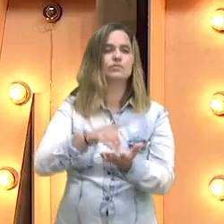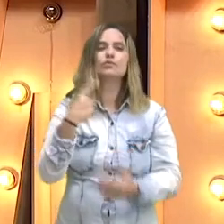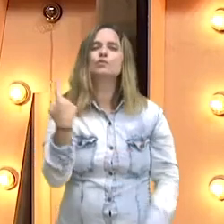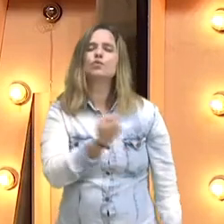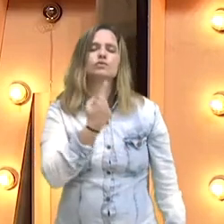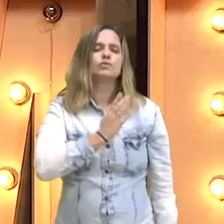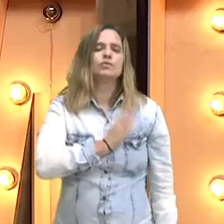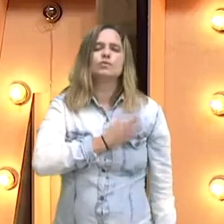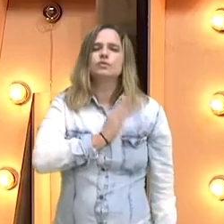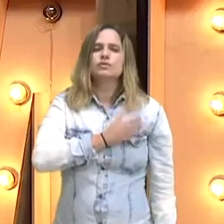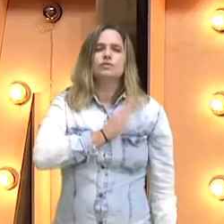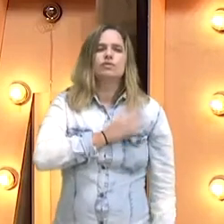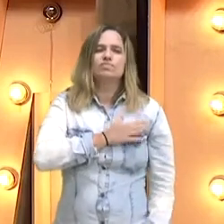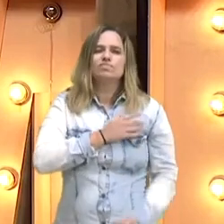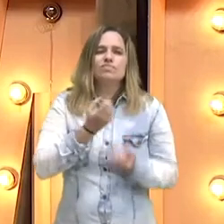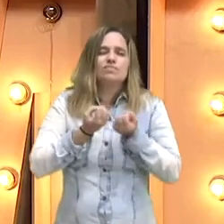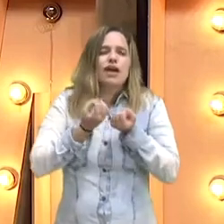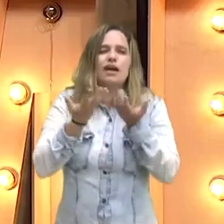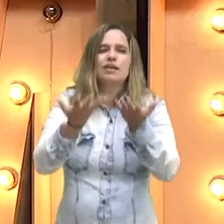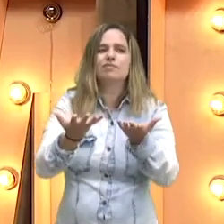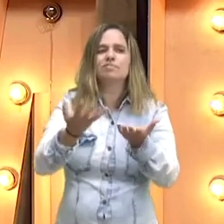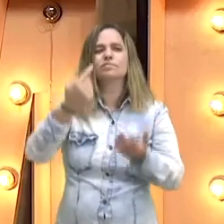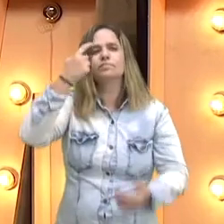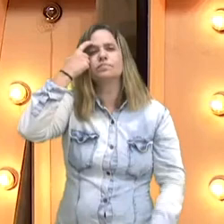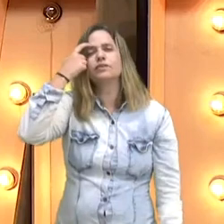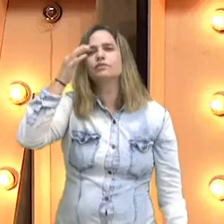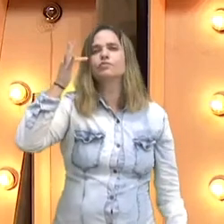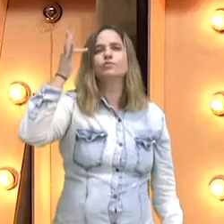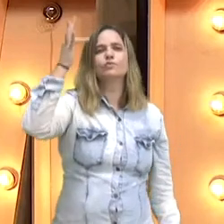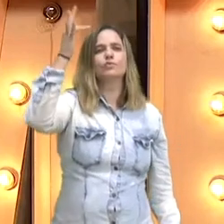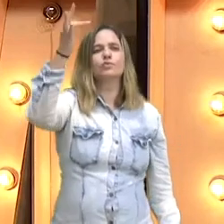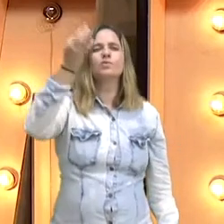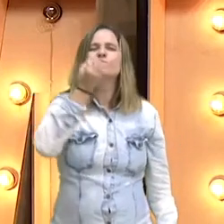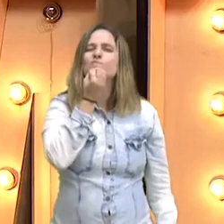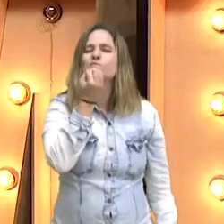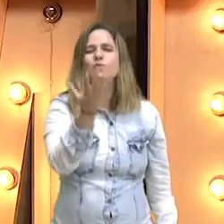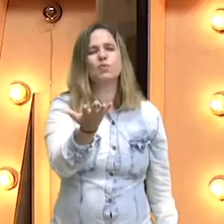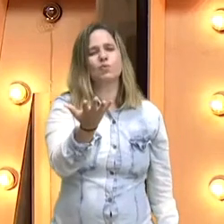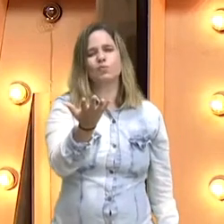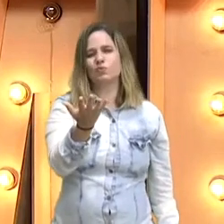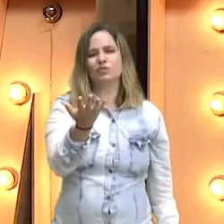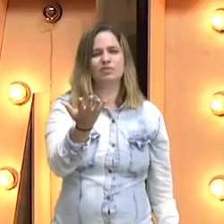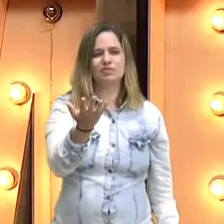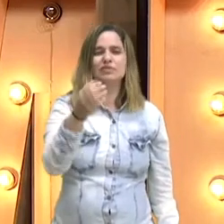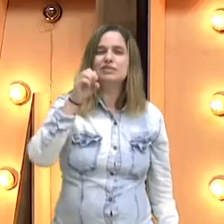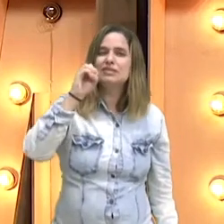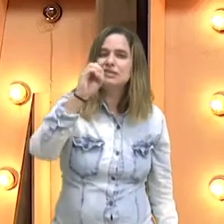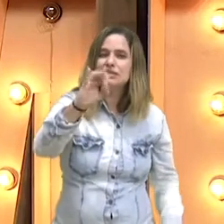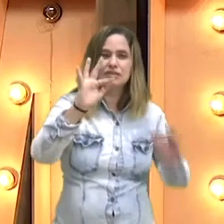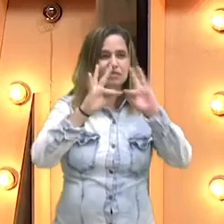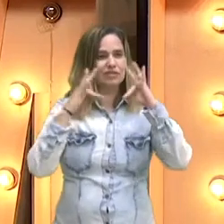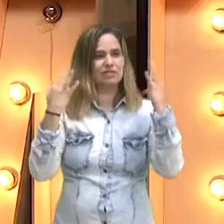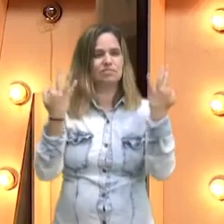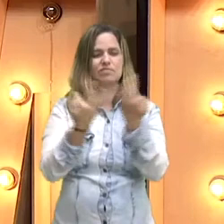nesses desejos. Sem família, uma pessoa está só. Sem família, uma pessoa